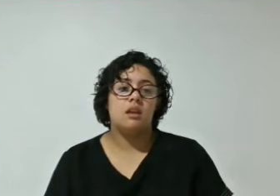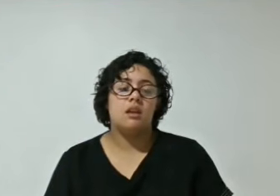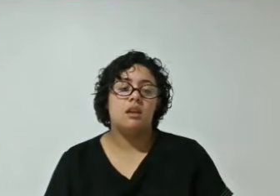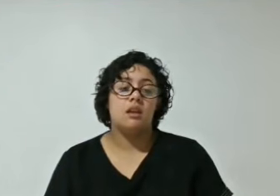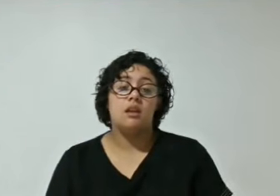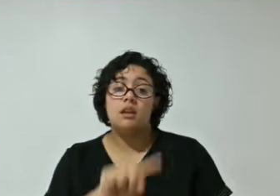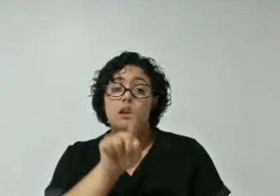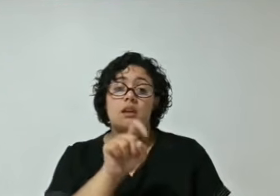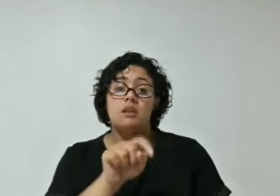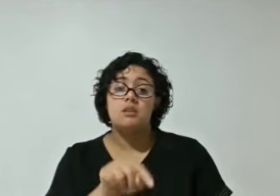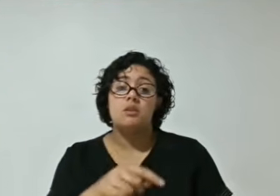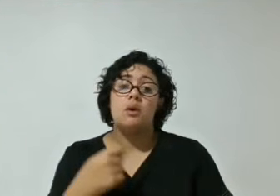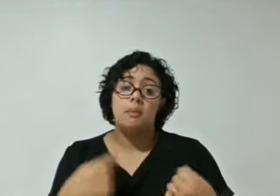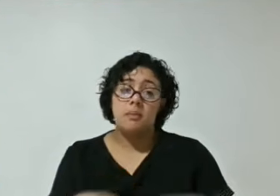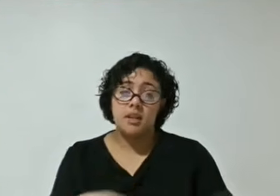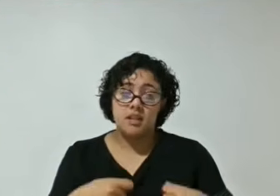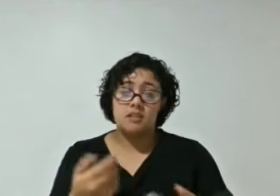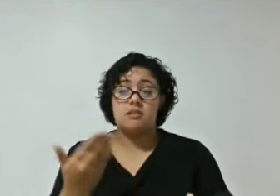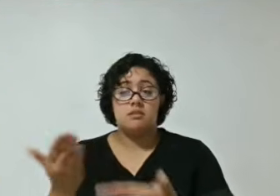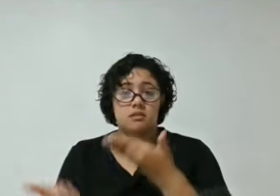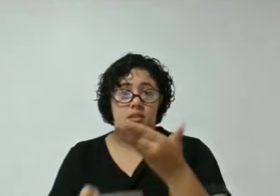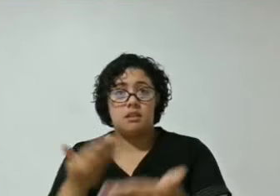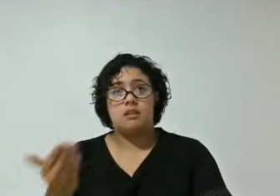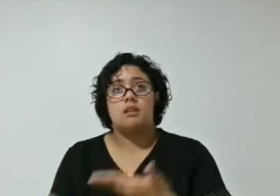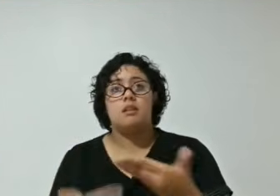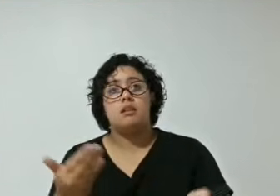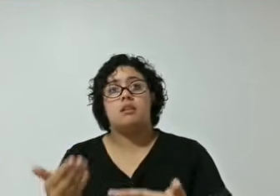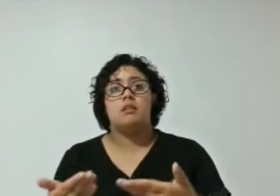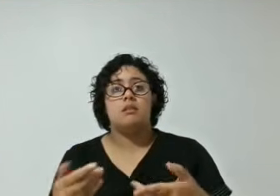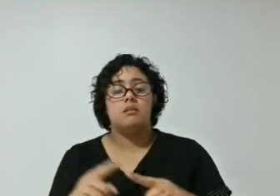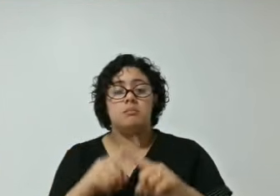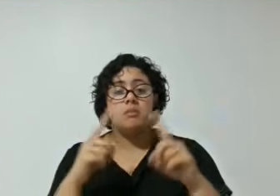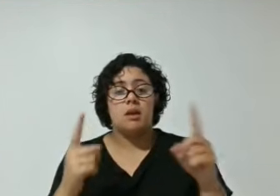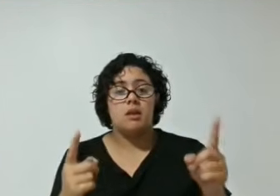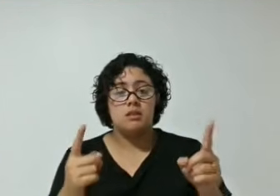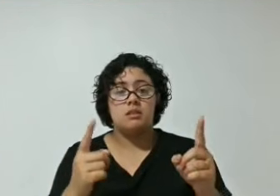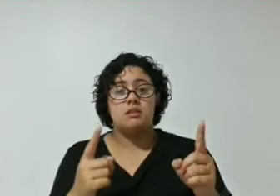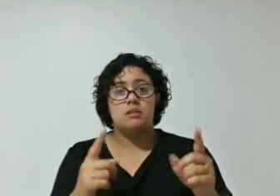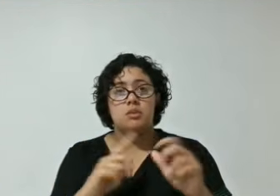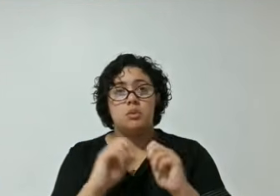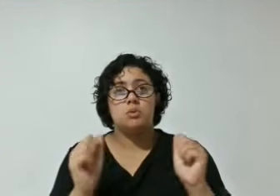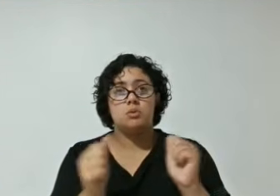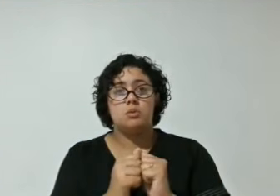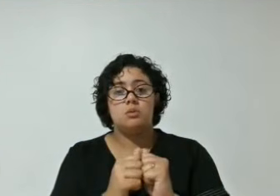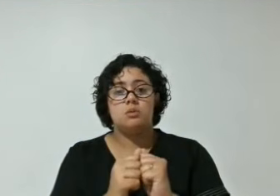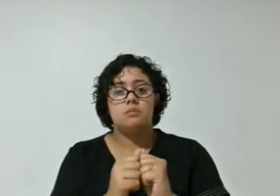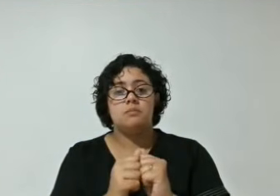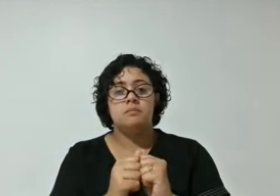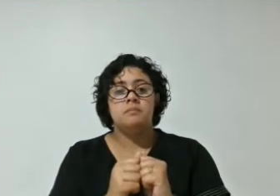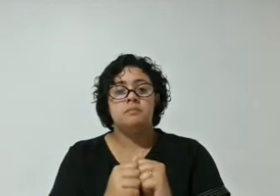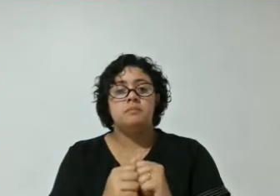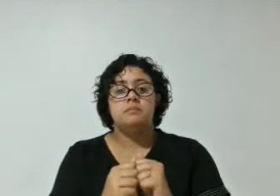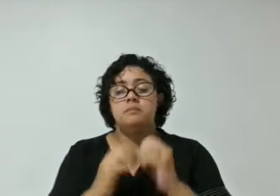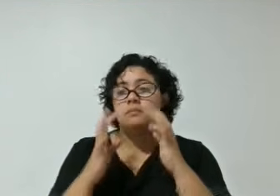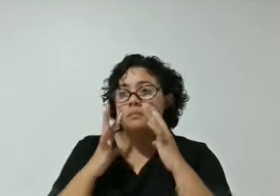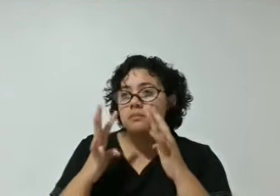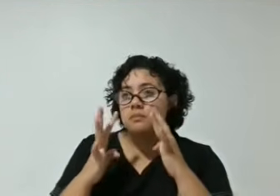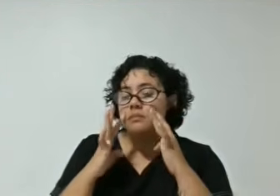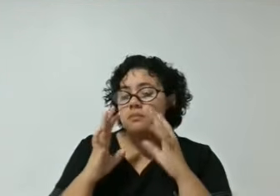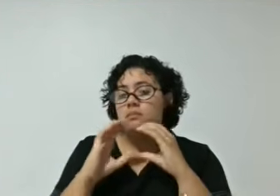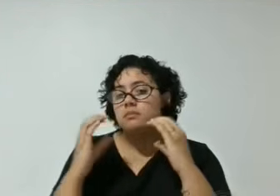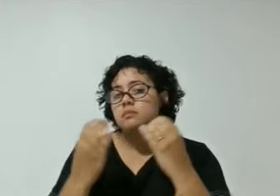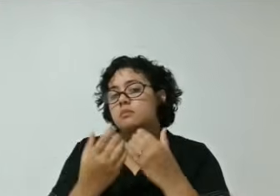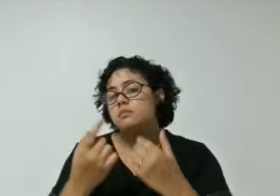questões que têm que ser tratadas, mas que junto com a escuta da comunidade é que a gente vai